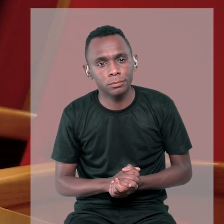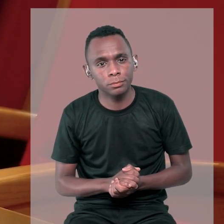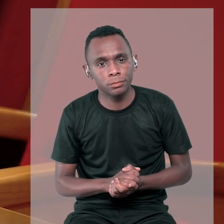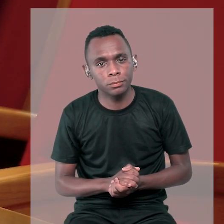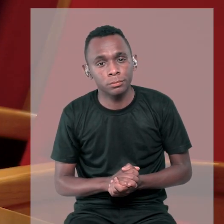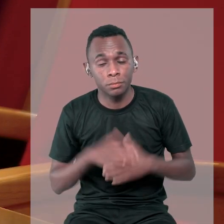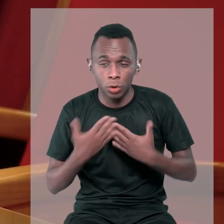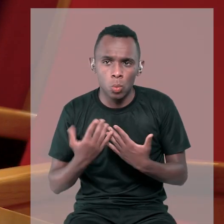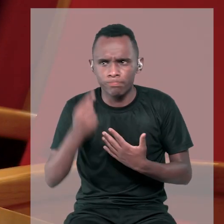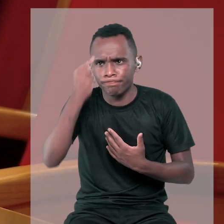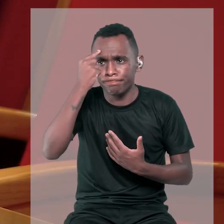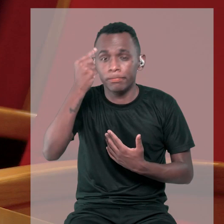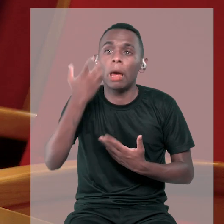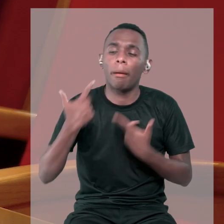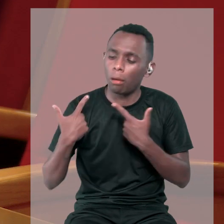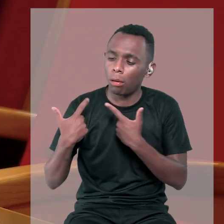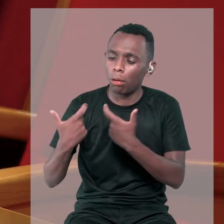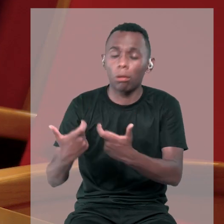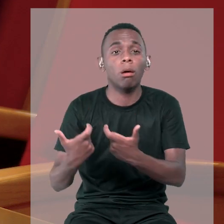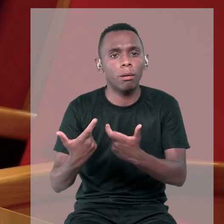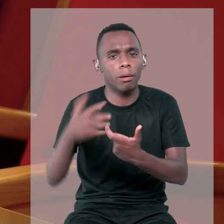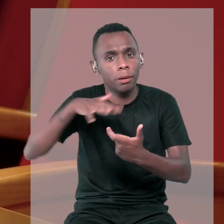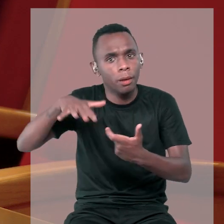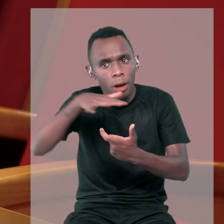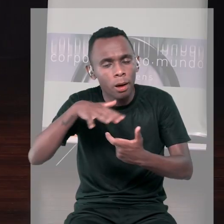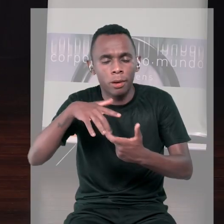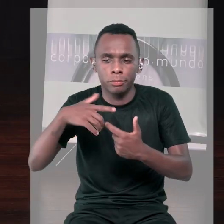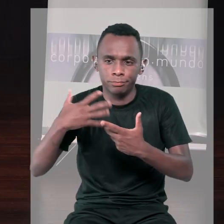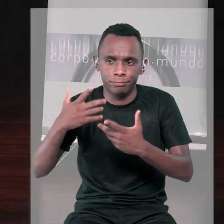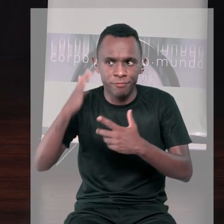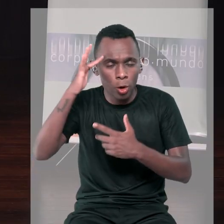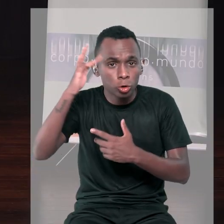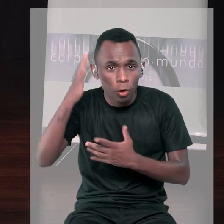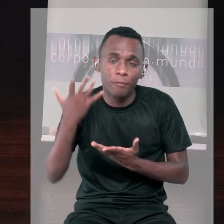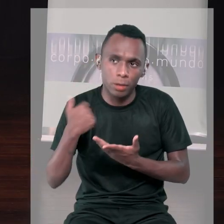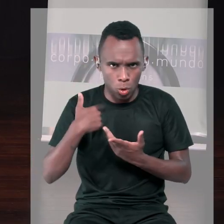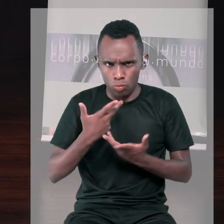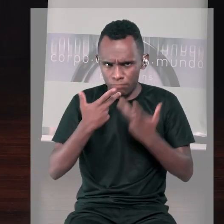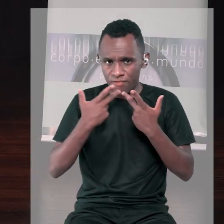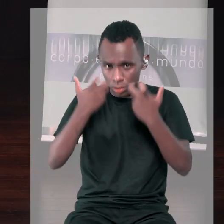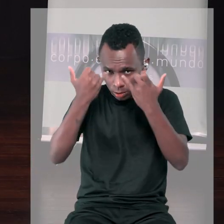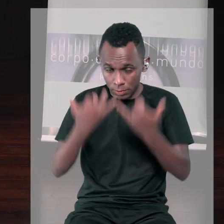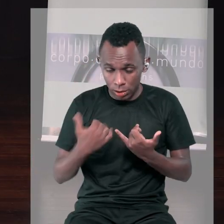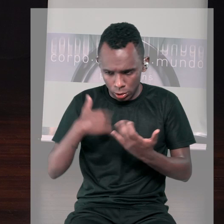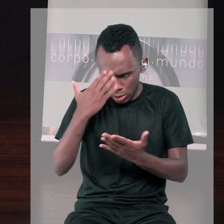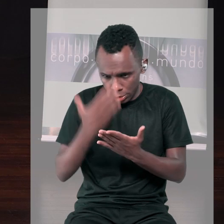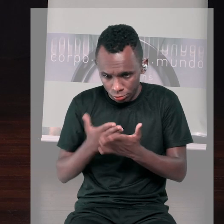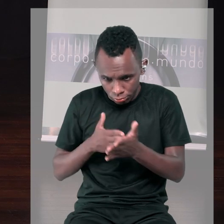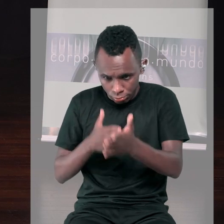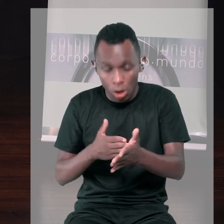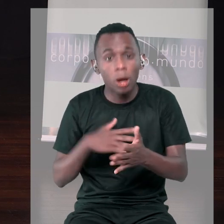essa ideia, portanto, da guerra, de uma filosofia da guerra, tal como eu a estou tomando, ela deve ser